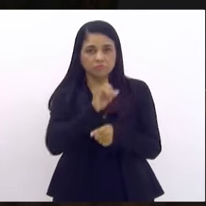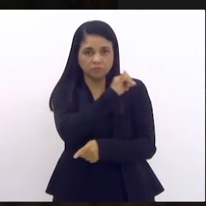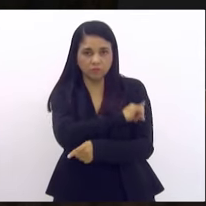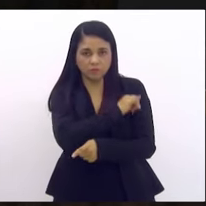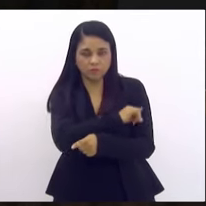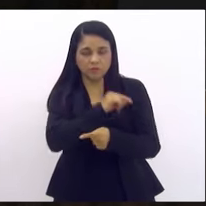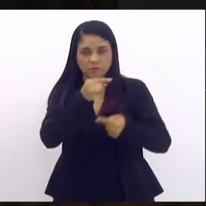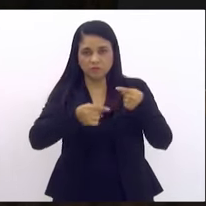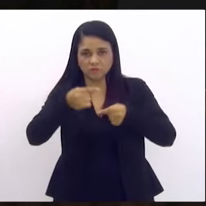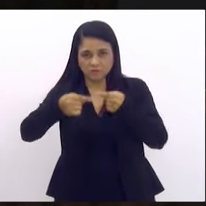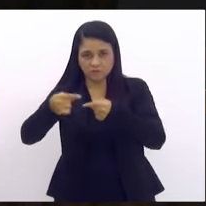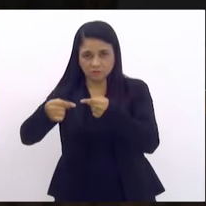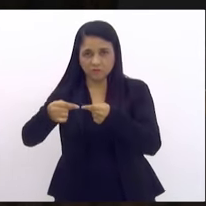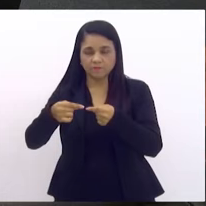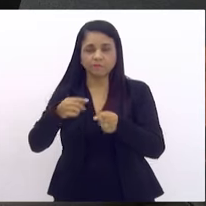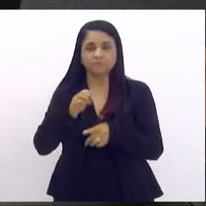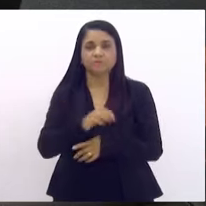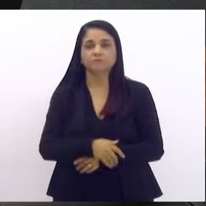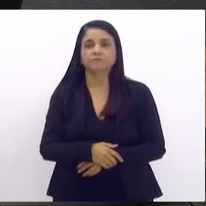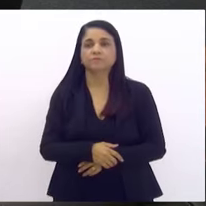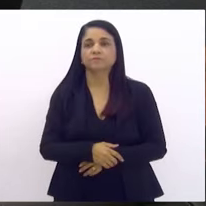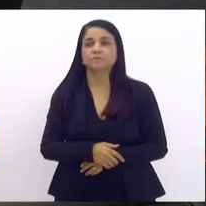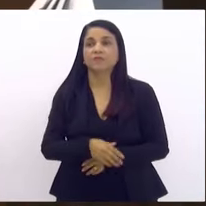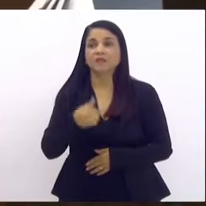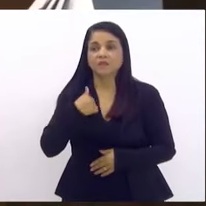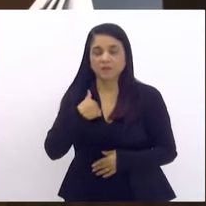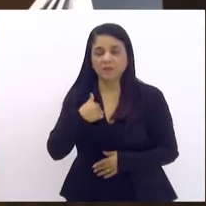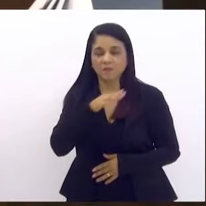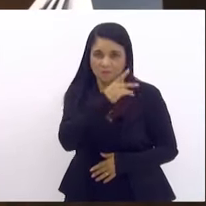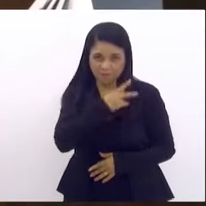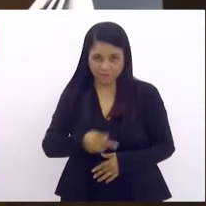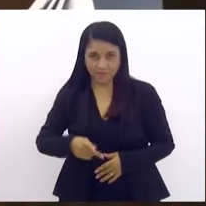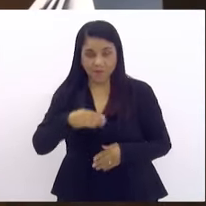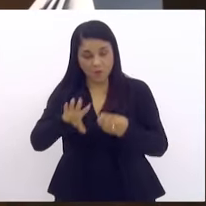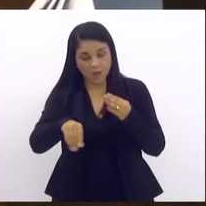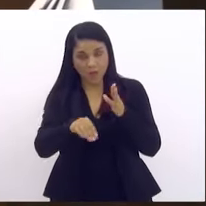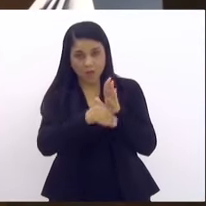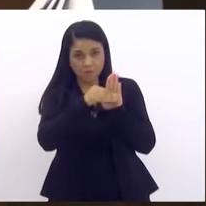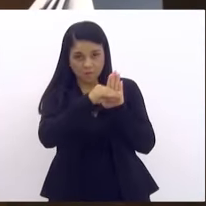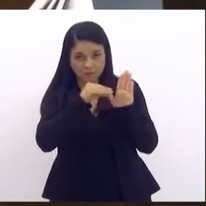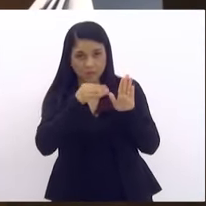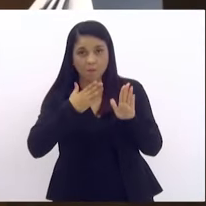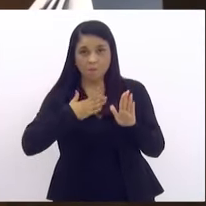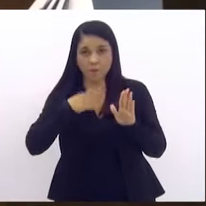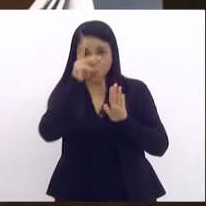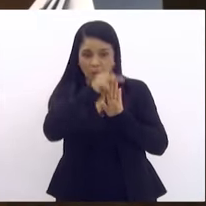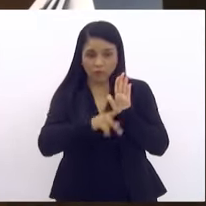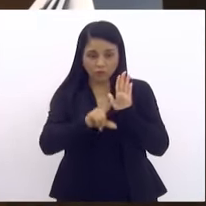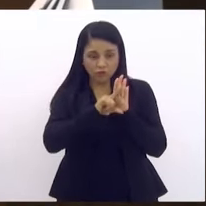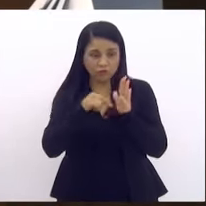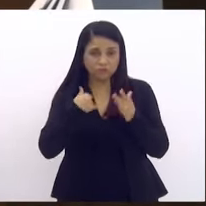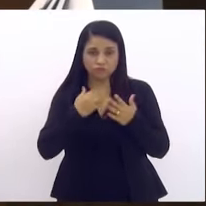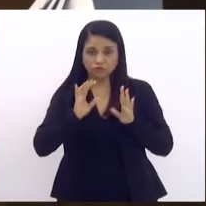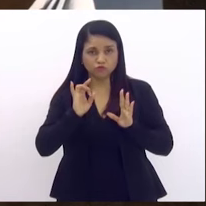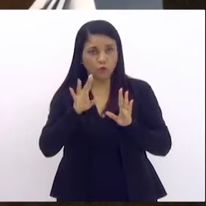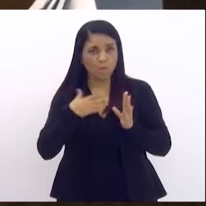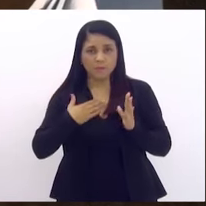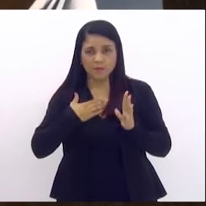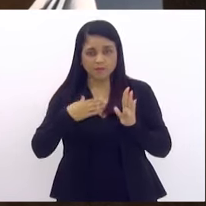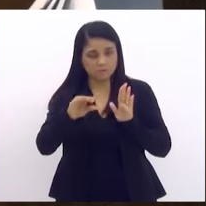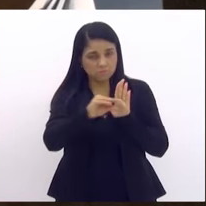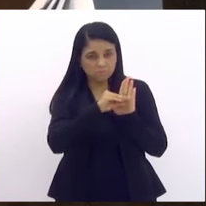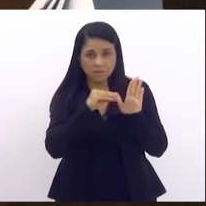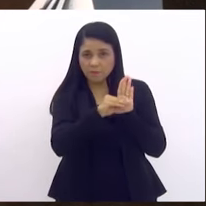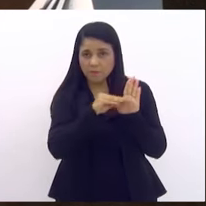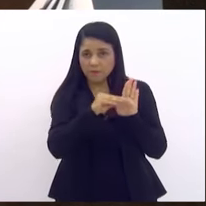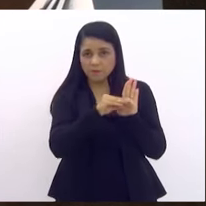discussão senhor presidente eu emendei o meu projeto achei que ia ter muitas emendas mas só tem as minhas então eu vou retirar todas as emendas